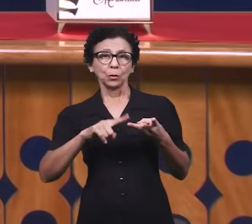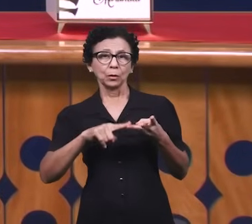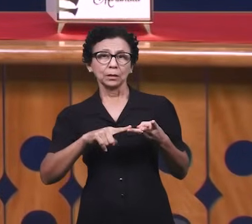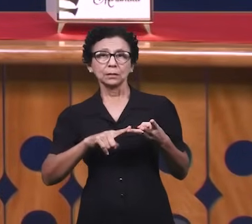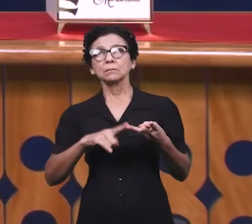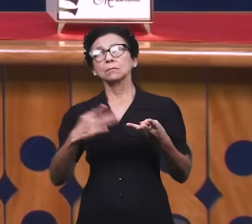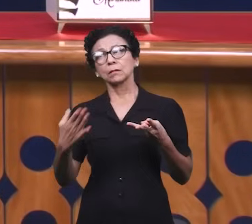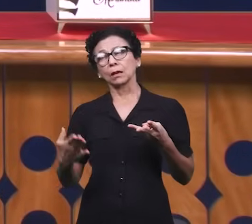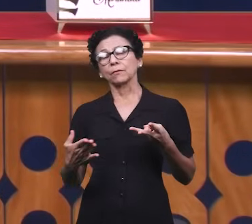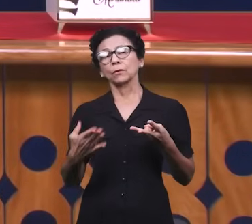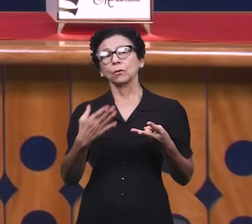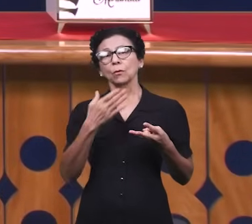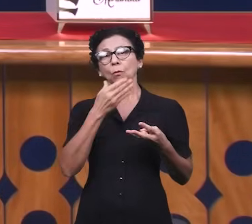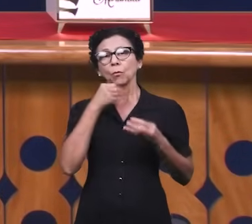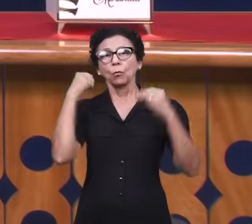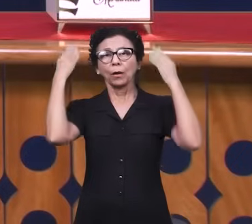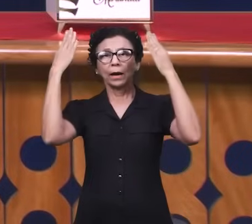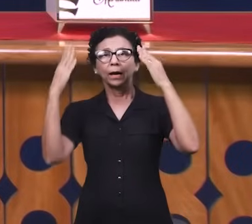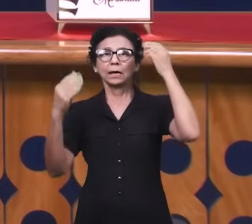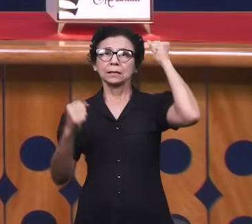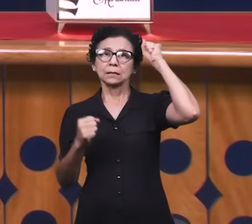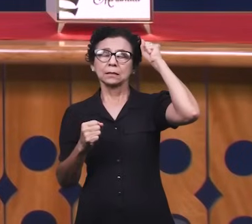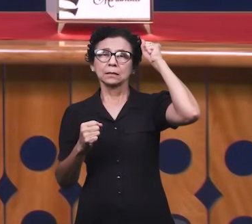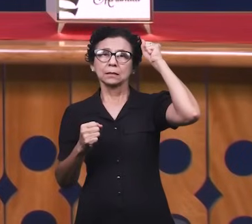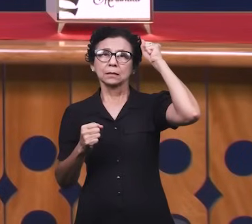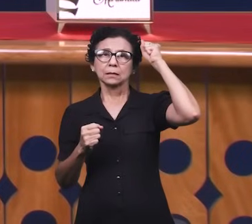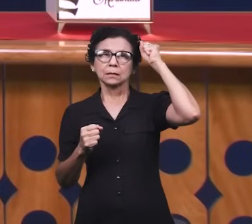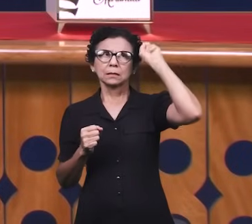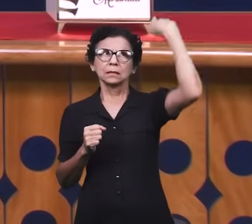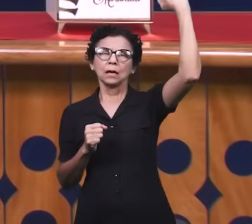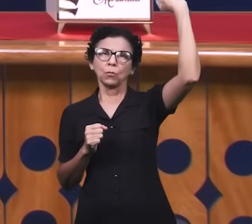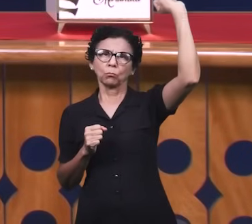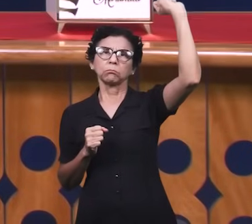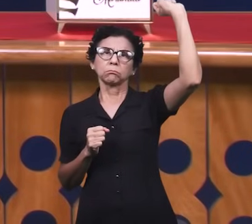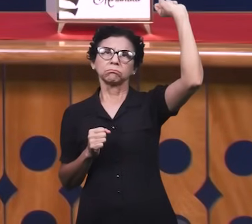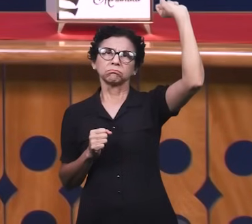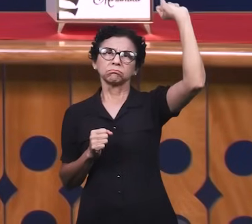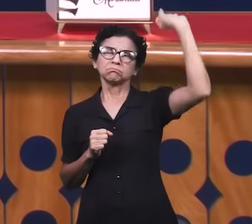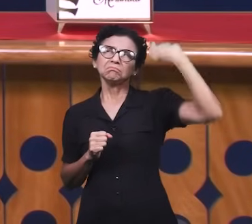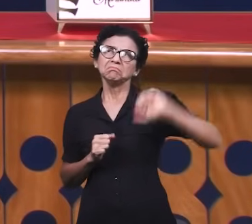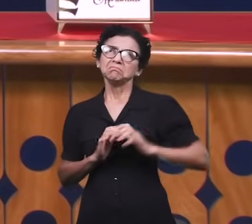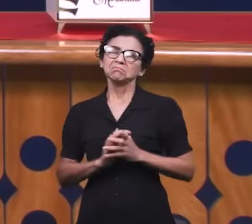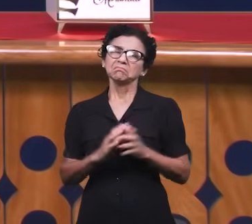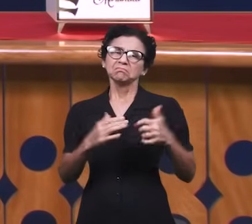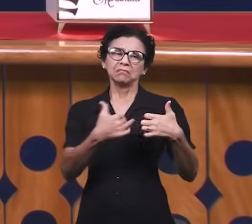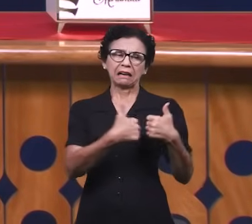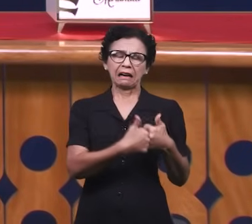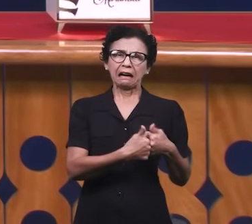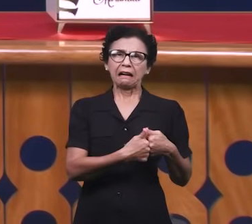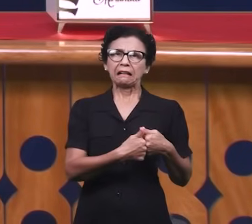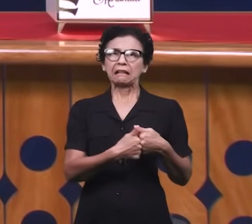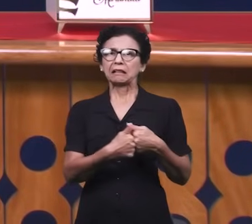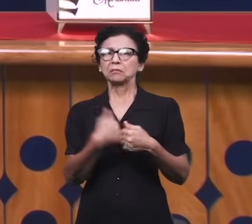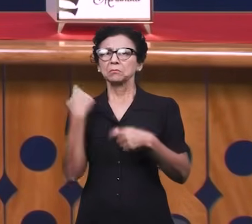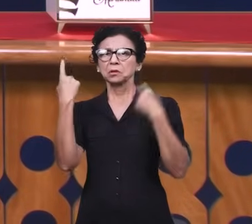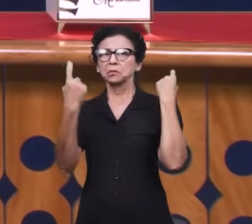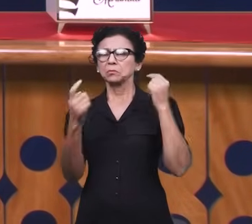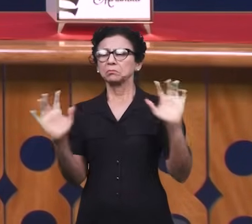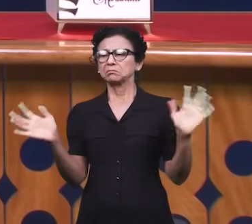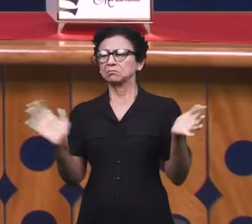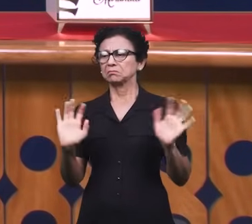antecedeu a Davi, e Saul não se preocupou em buscar a arca. Como já